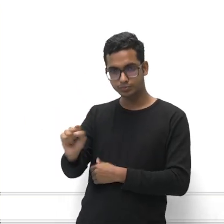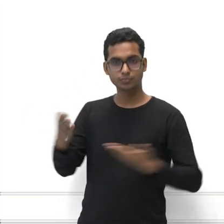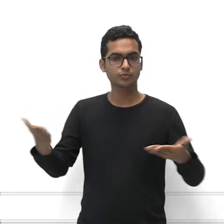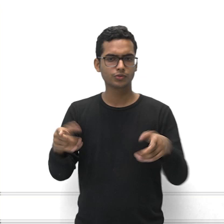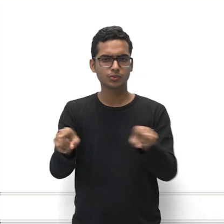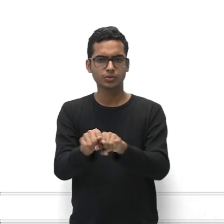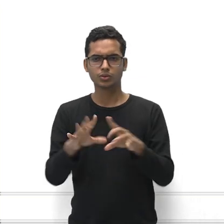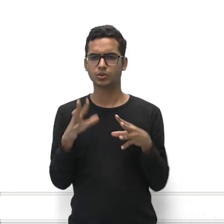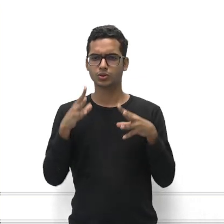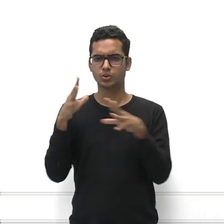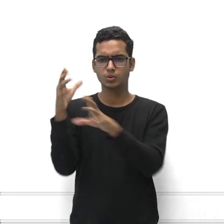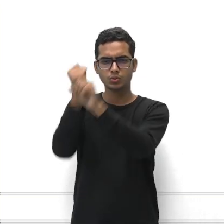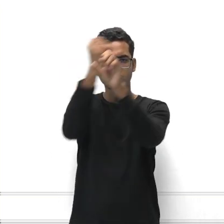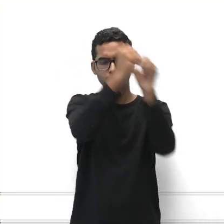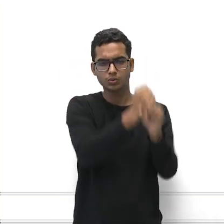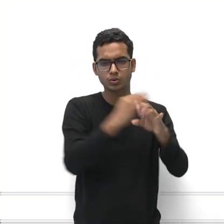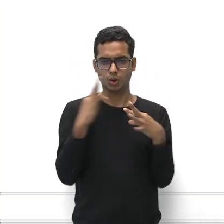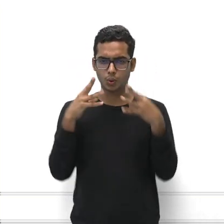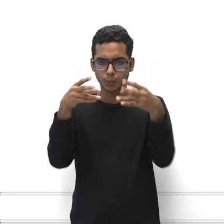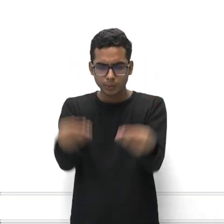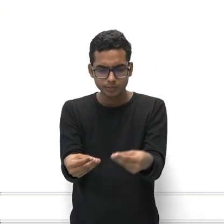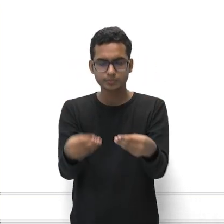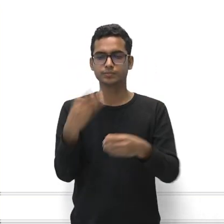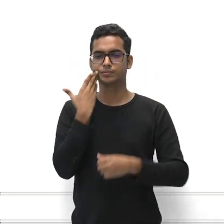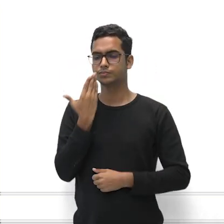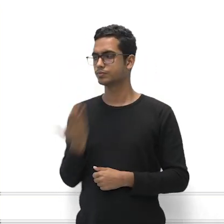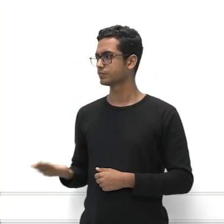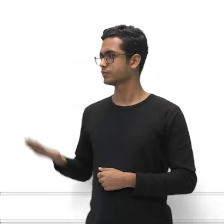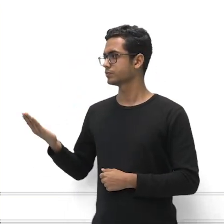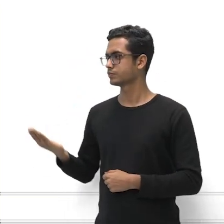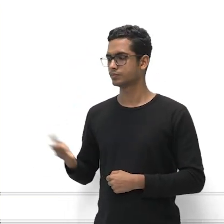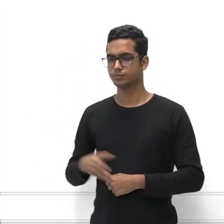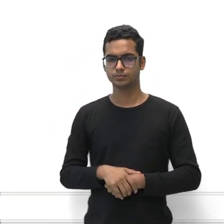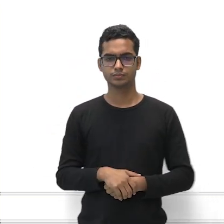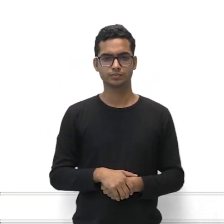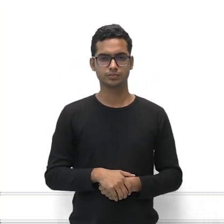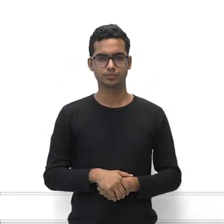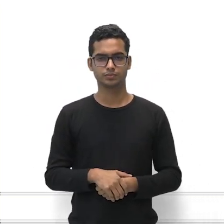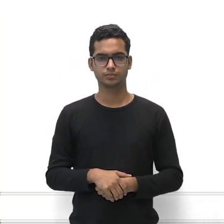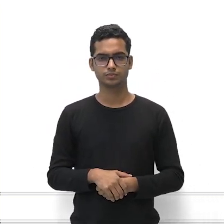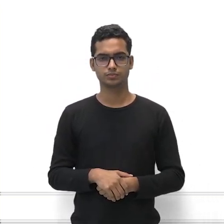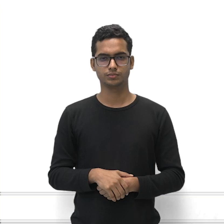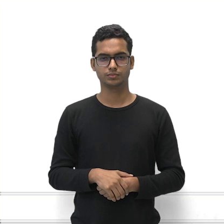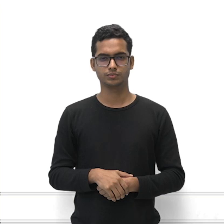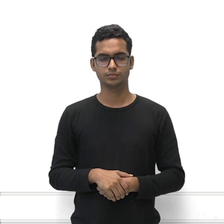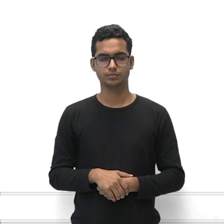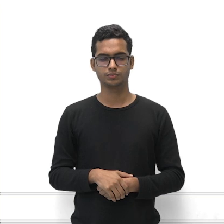a soma dos seus ângulos internos, necessariamente, é igual a